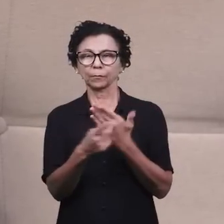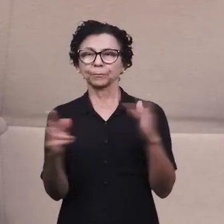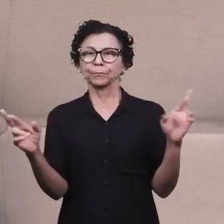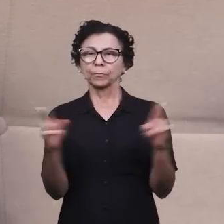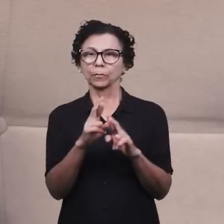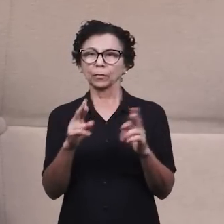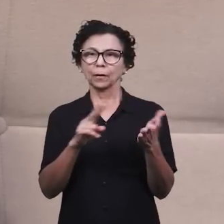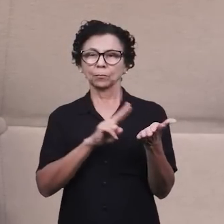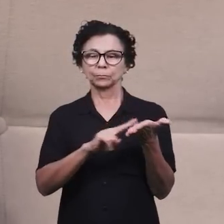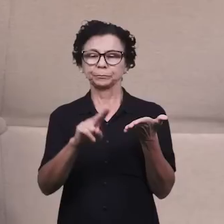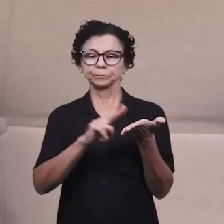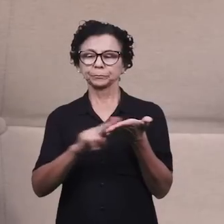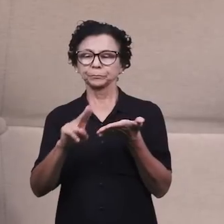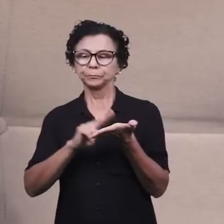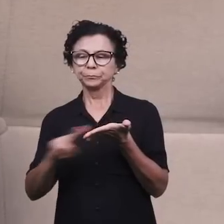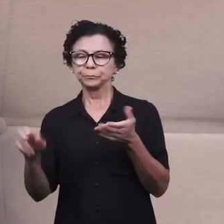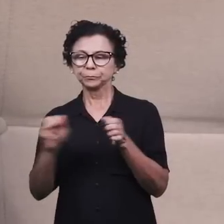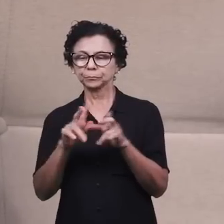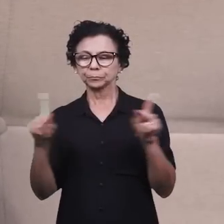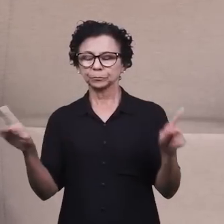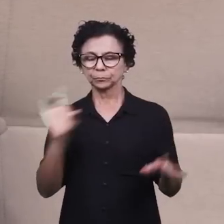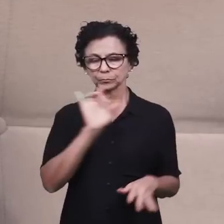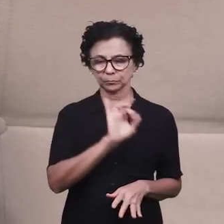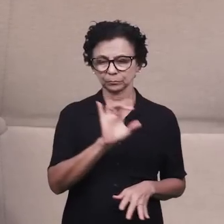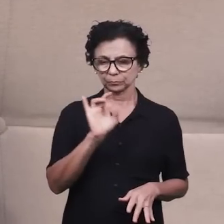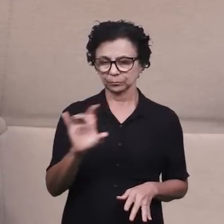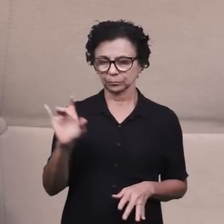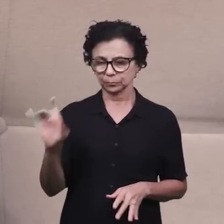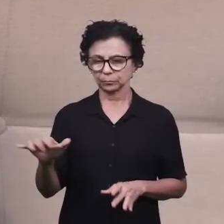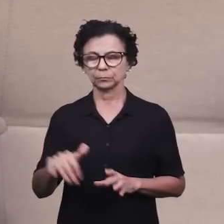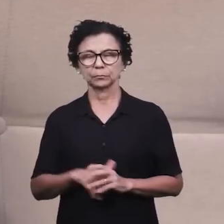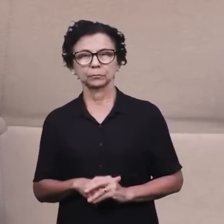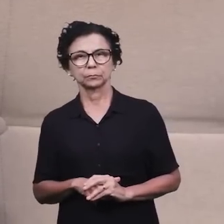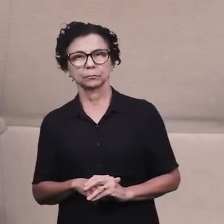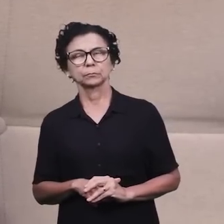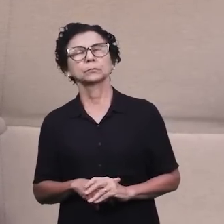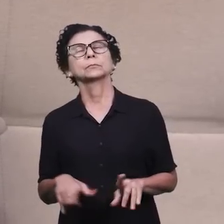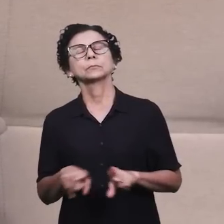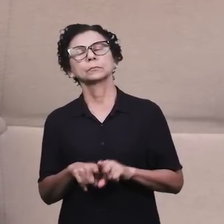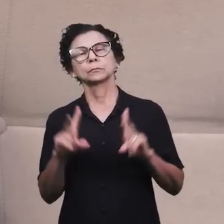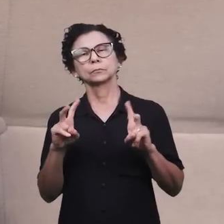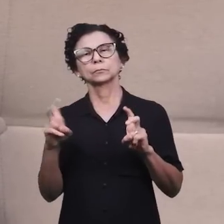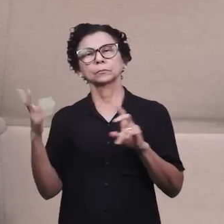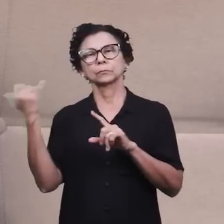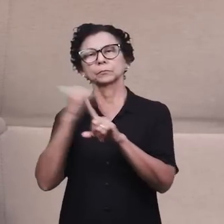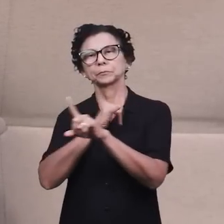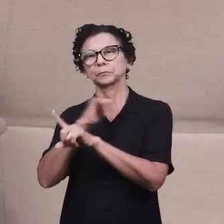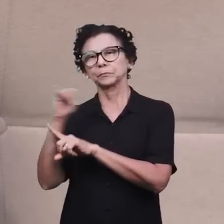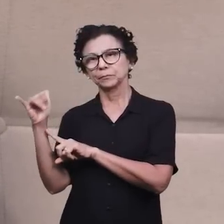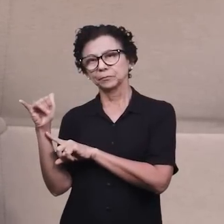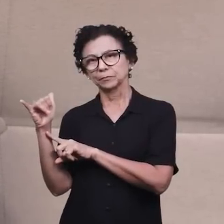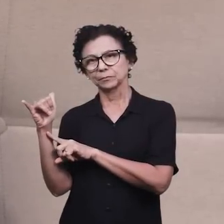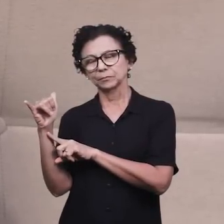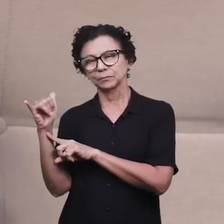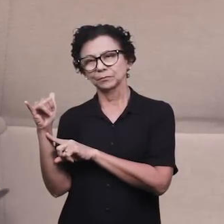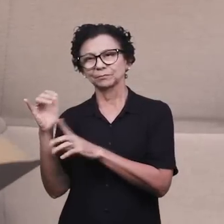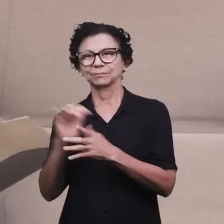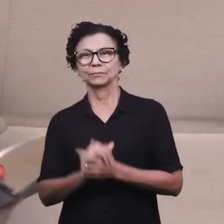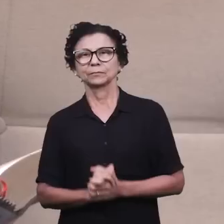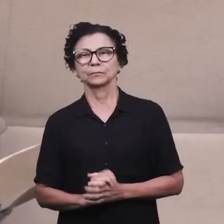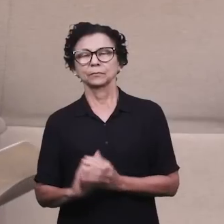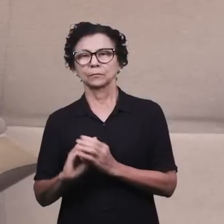a semente do interesse pelas 7 cartas, vale a pena lembrar aquilo que foi apontado no início, que todas essas